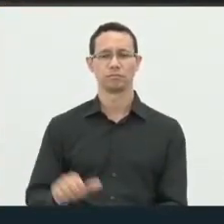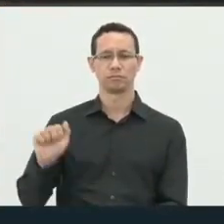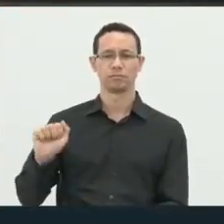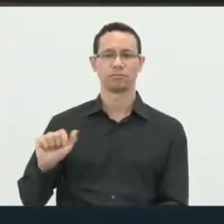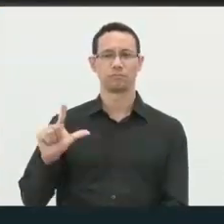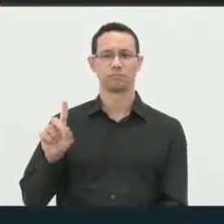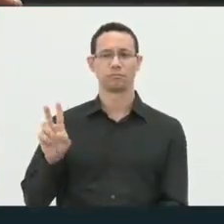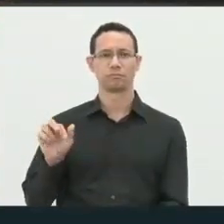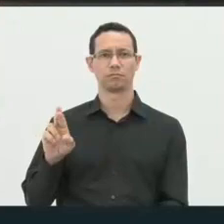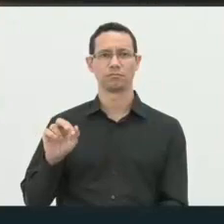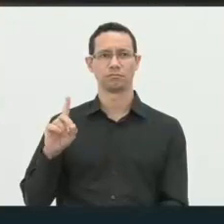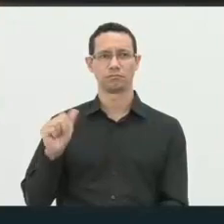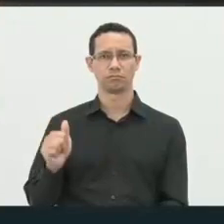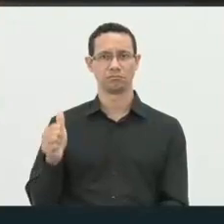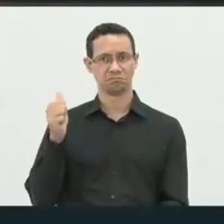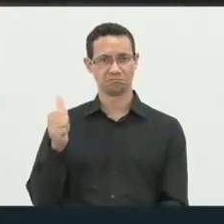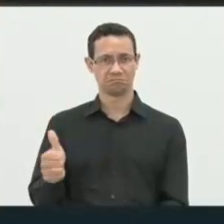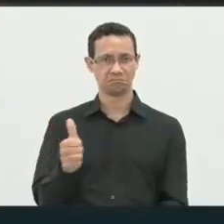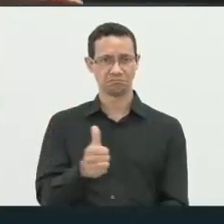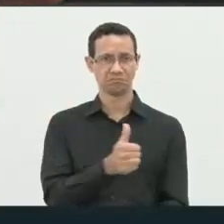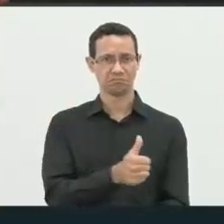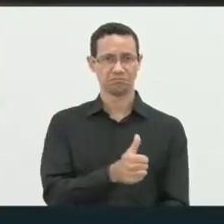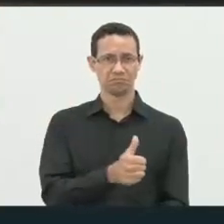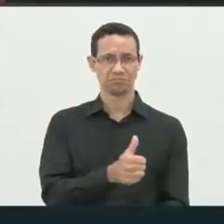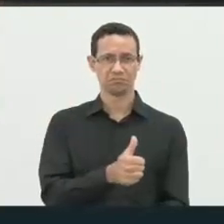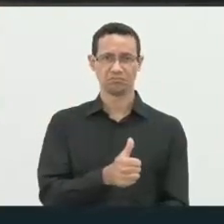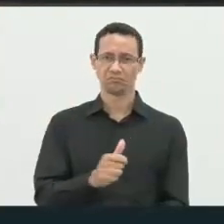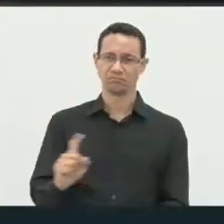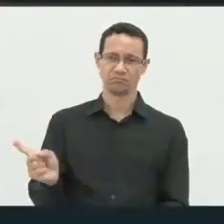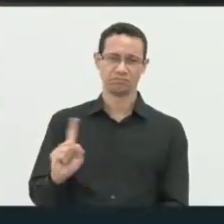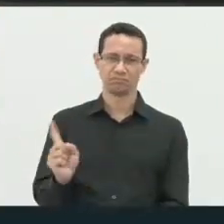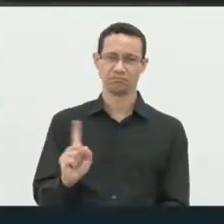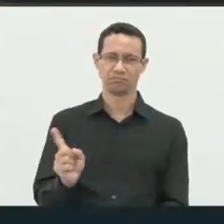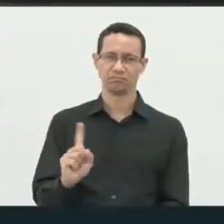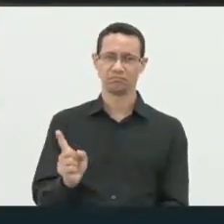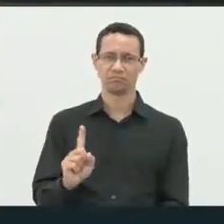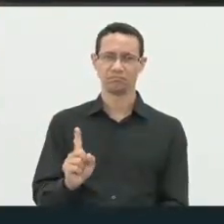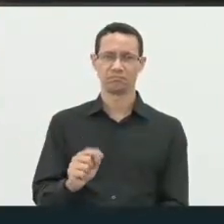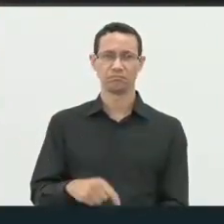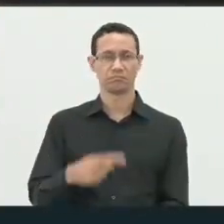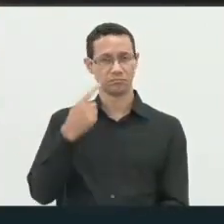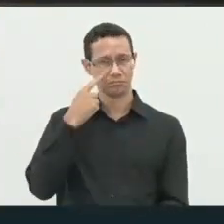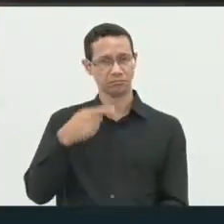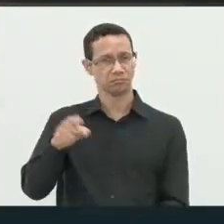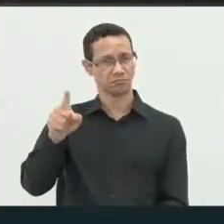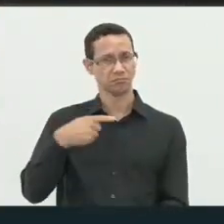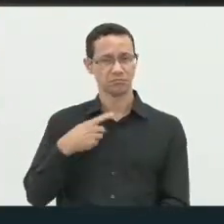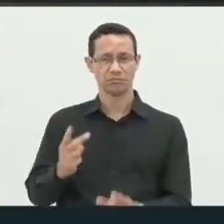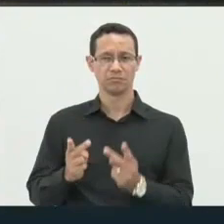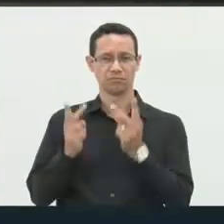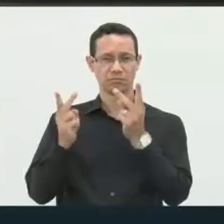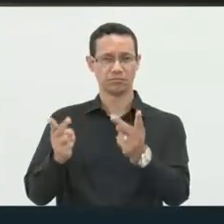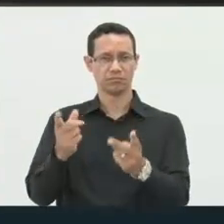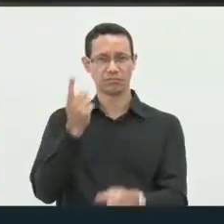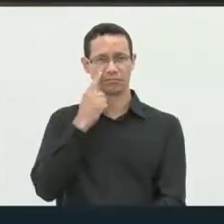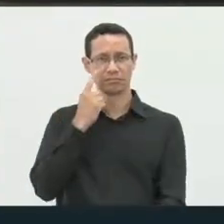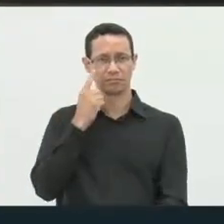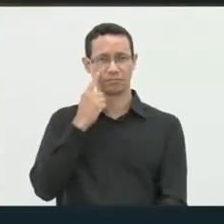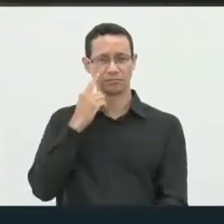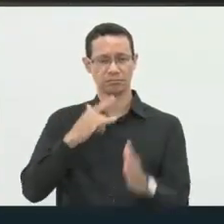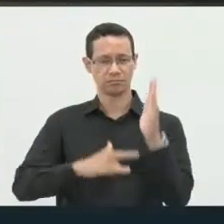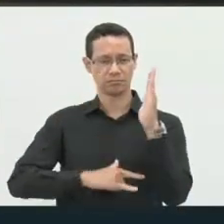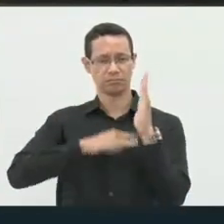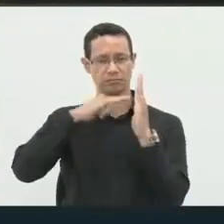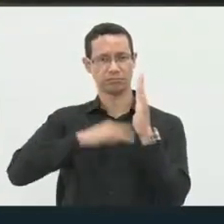tá tudo bem eu diria que não e eu te mando você visitar lá o elevador tá